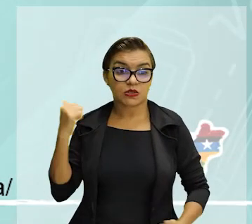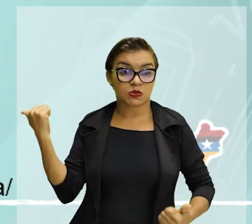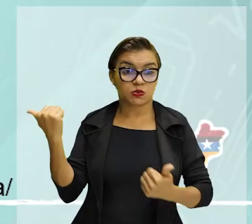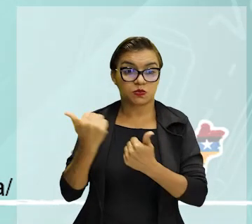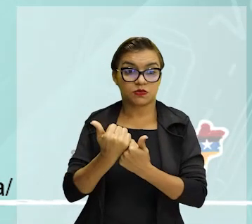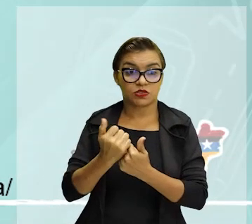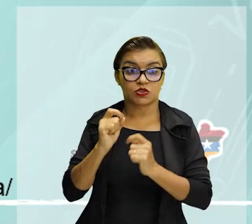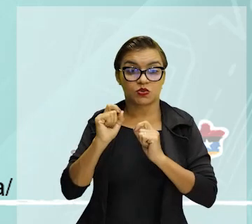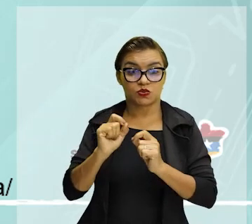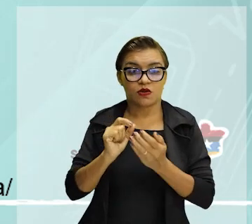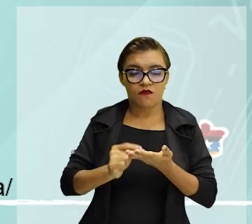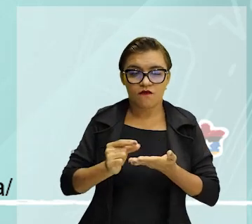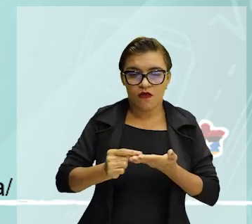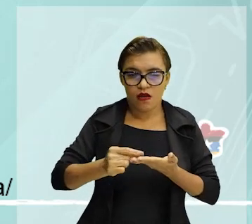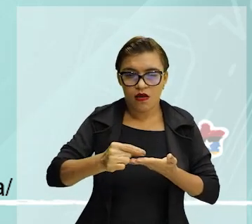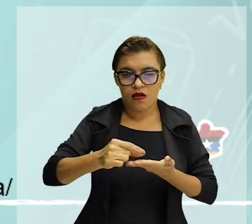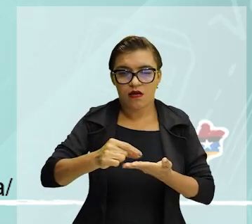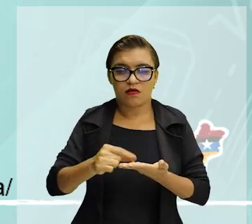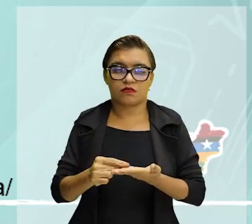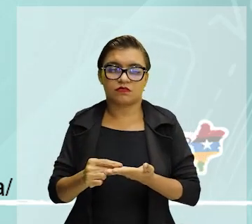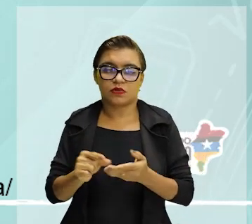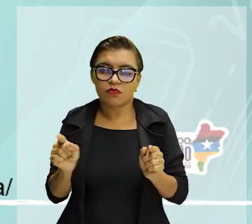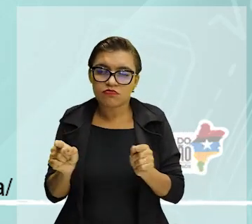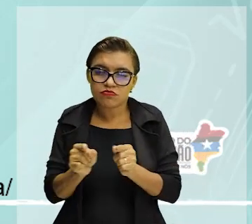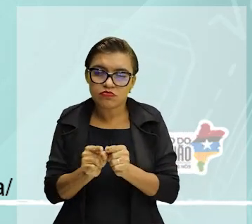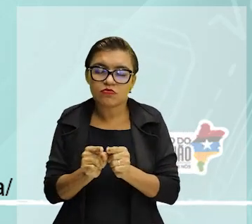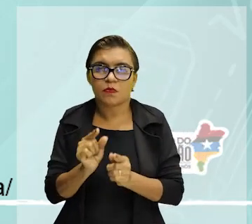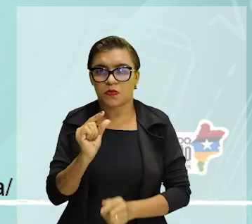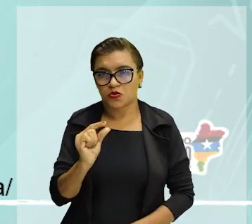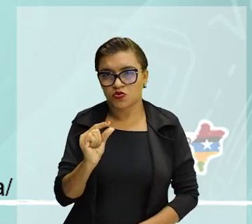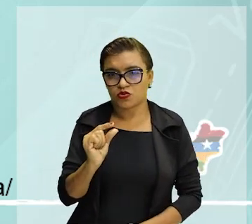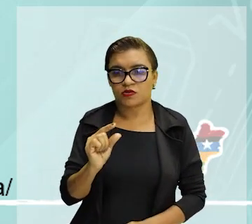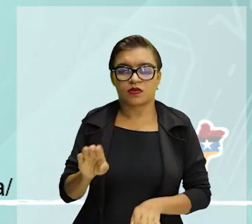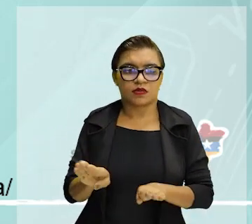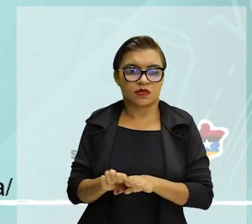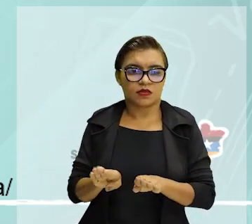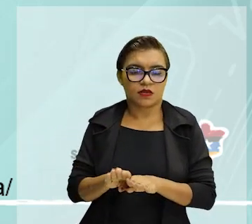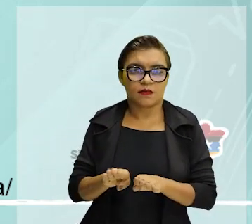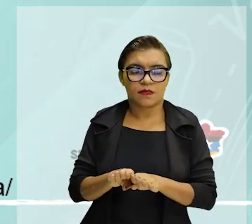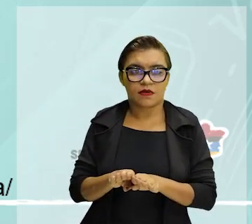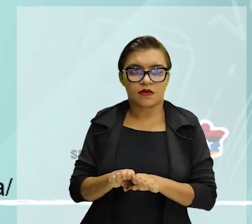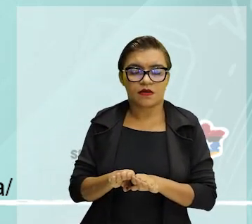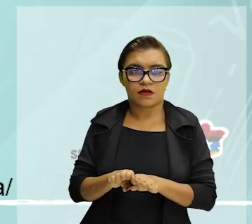O tamanho bem pequeno, minúsculos, e pequeno consumo de